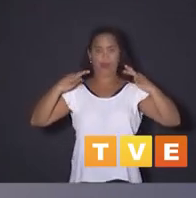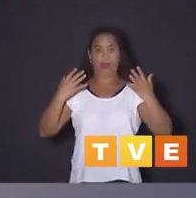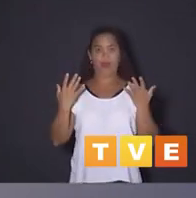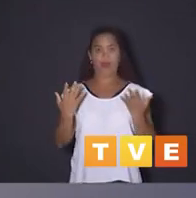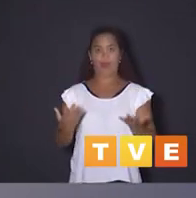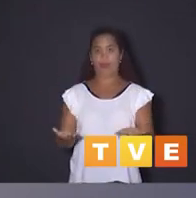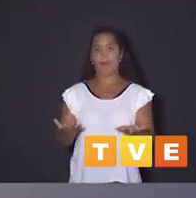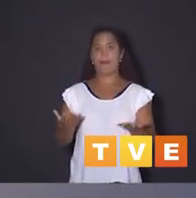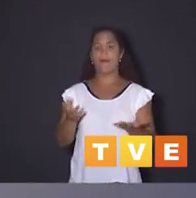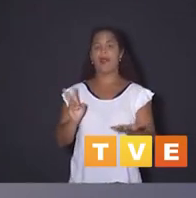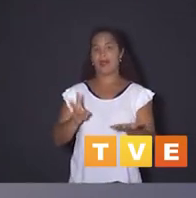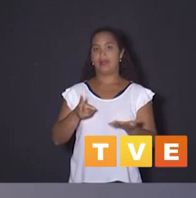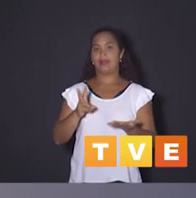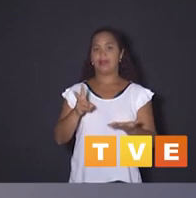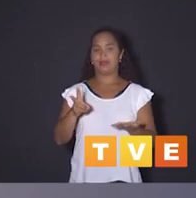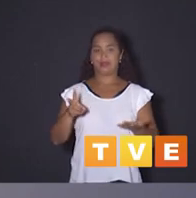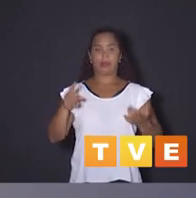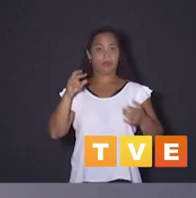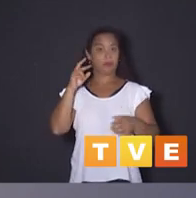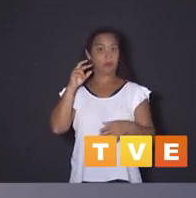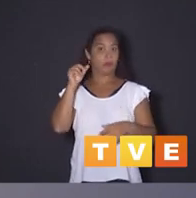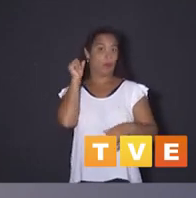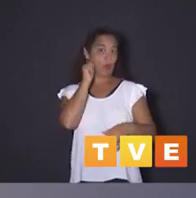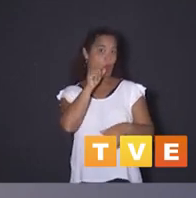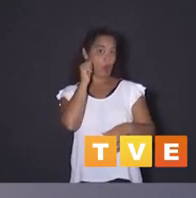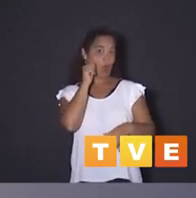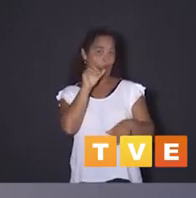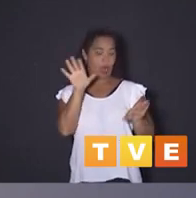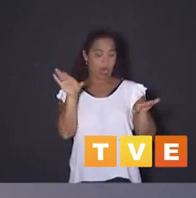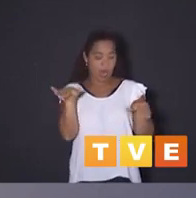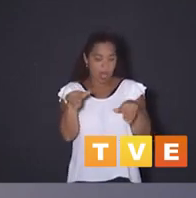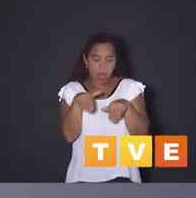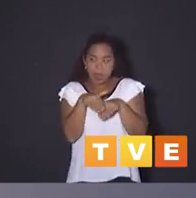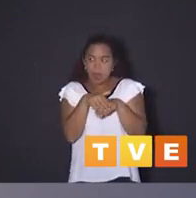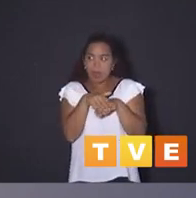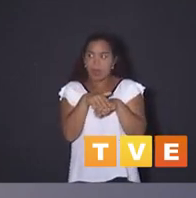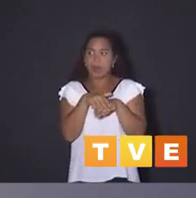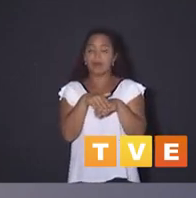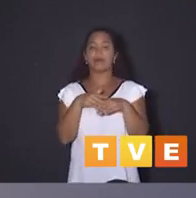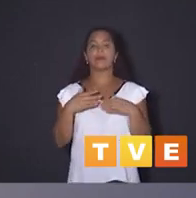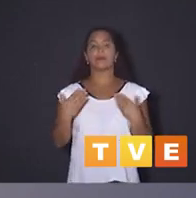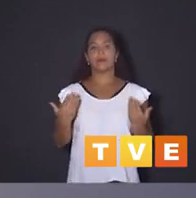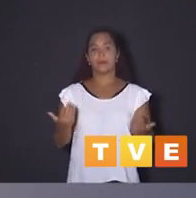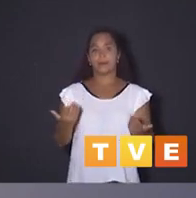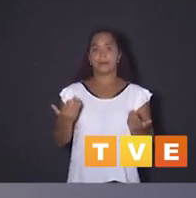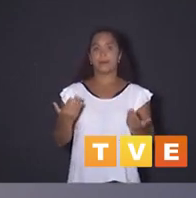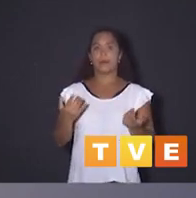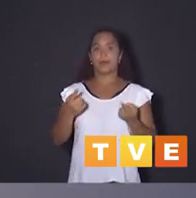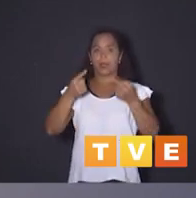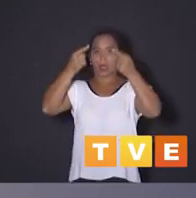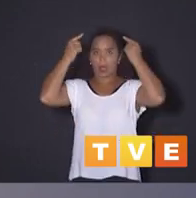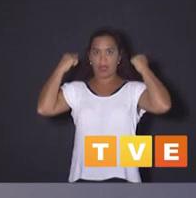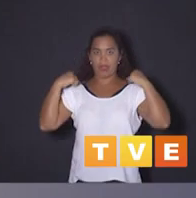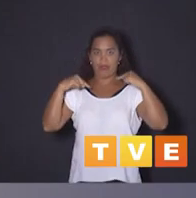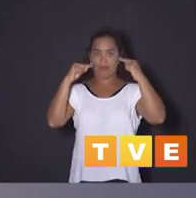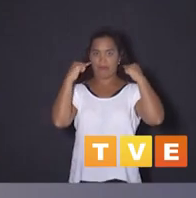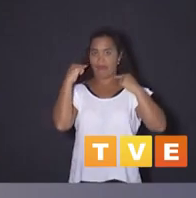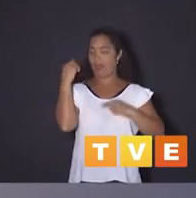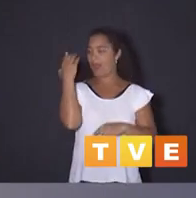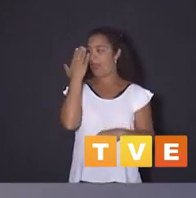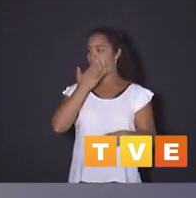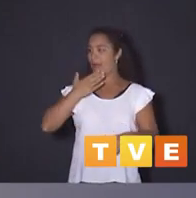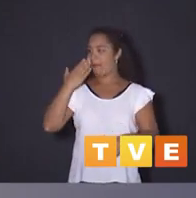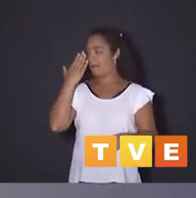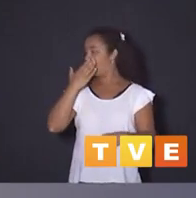atrela a imagens femininas subalternizados e vulneráveis né a ovelha é né